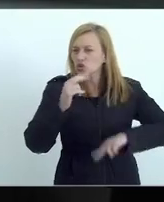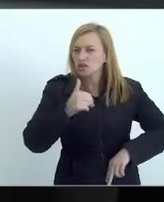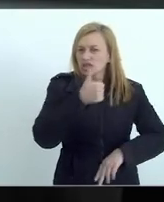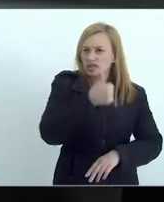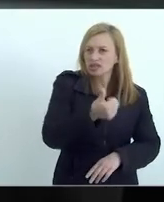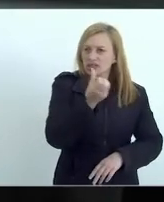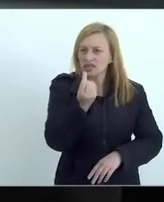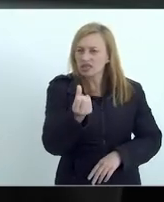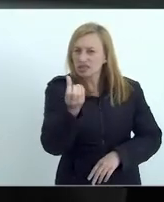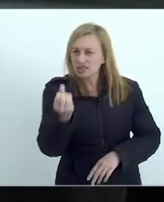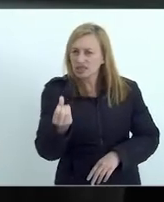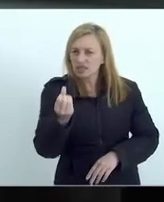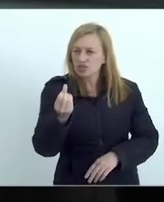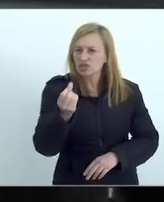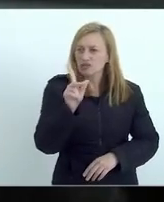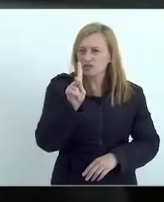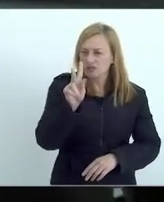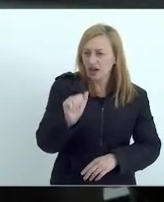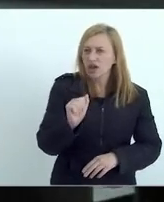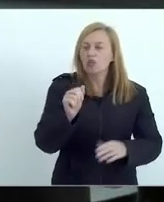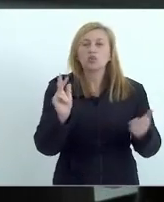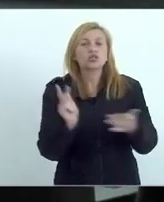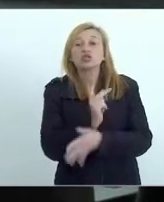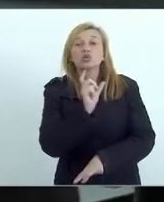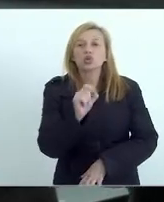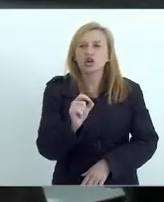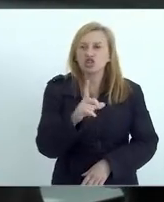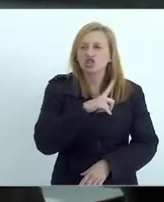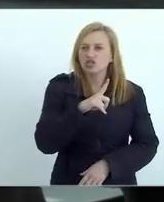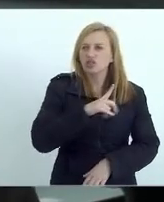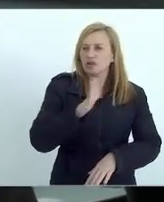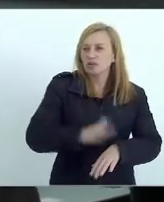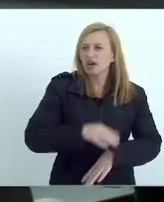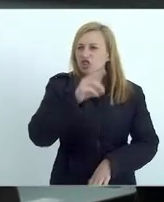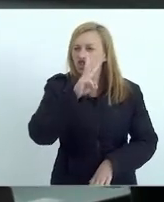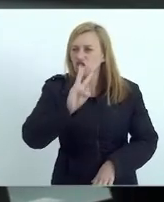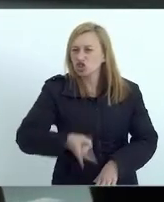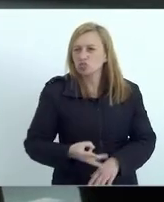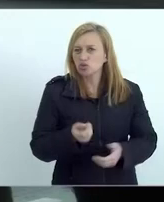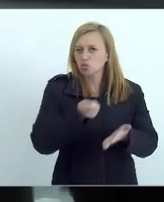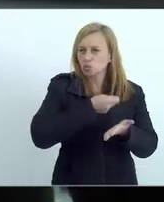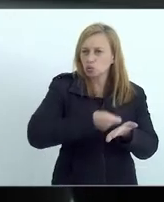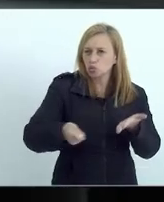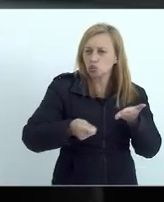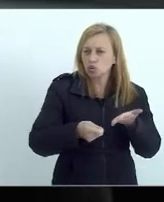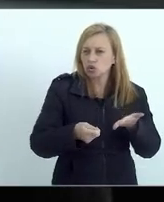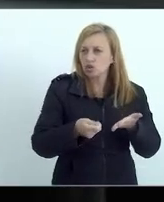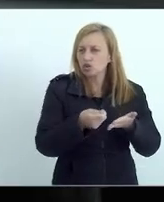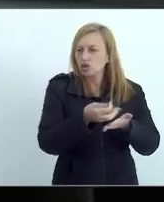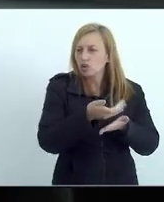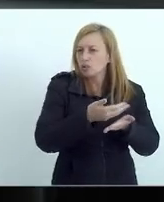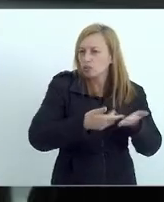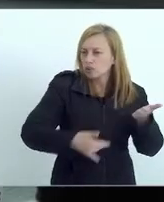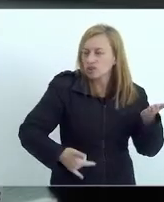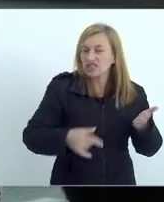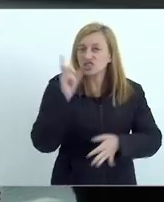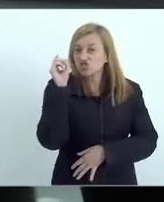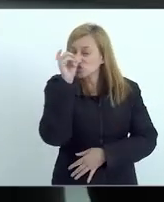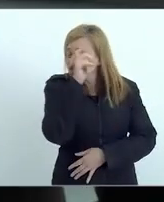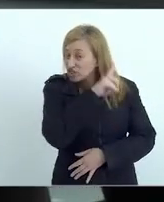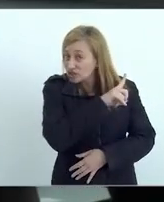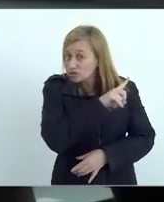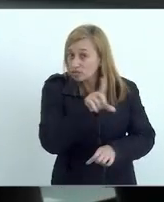166 vagas e o que que acontece tivemos mais diferente mil inscritos é um processo seletivo de